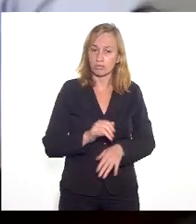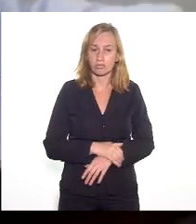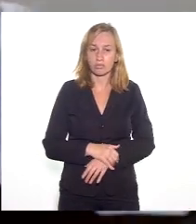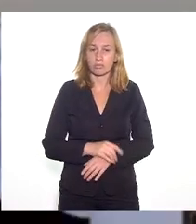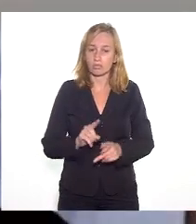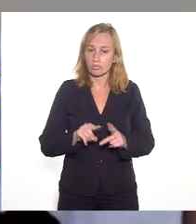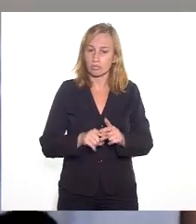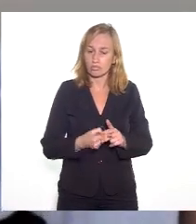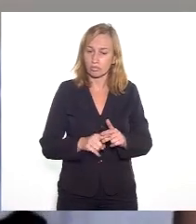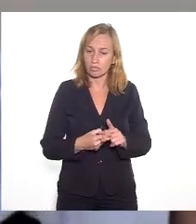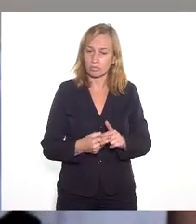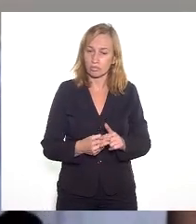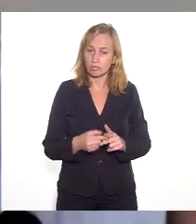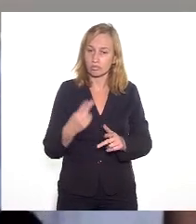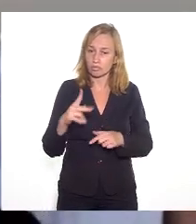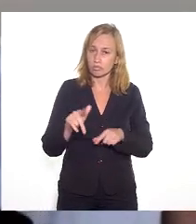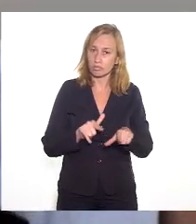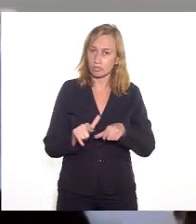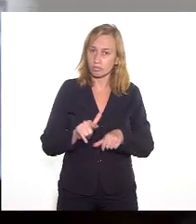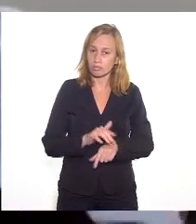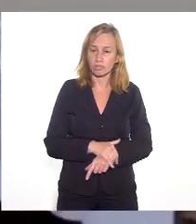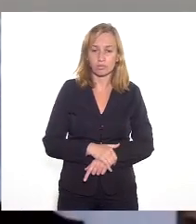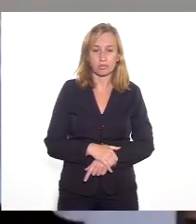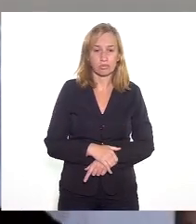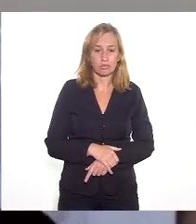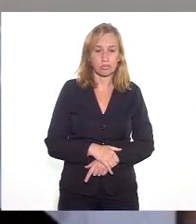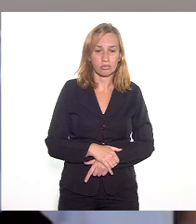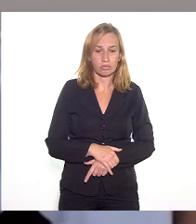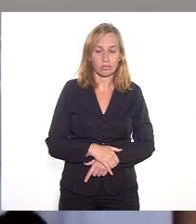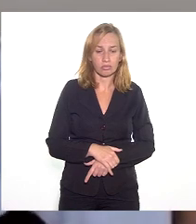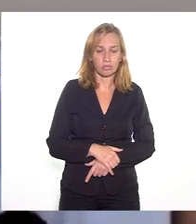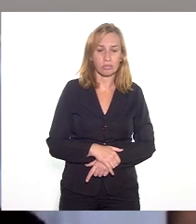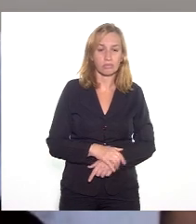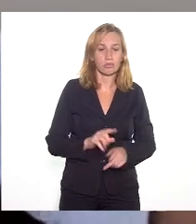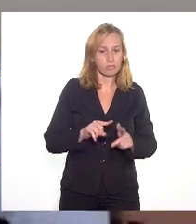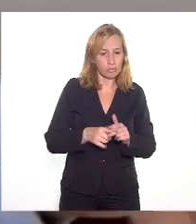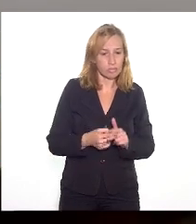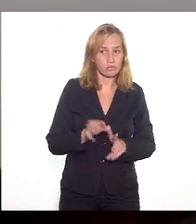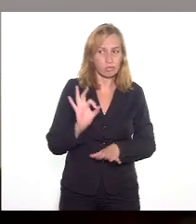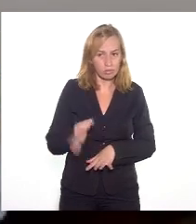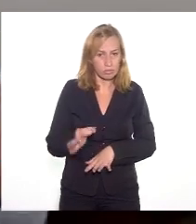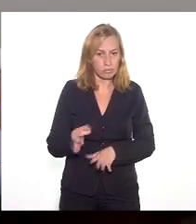para regularizar a situação, que, uma vez regularizada a situação,